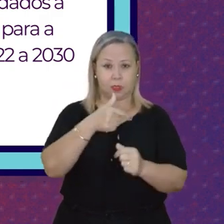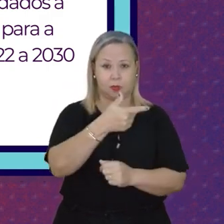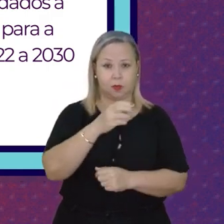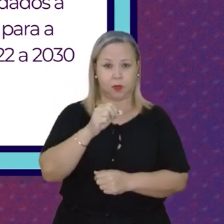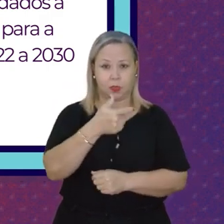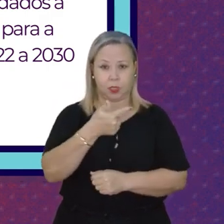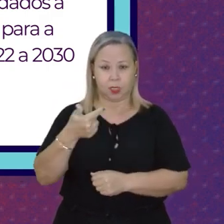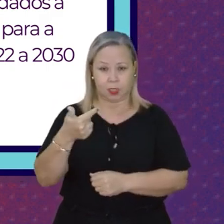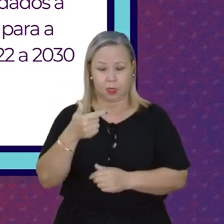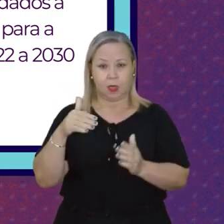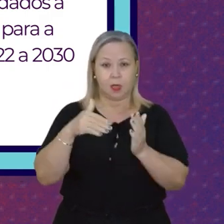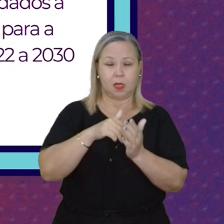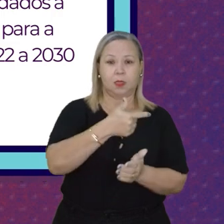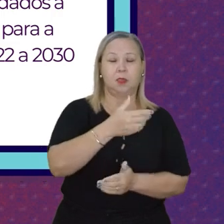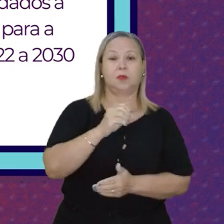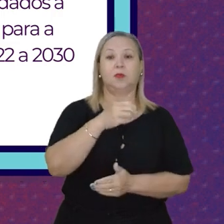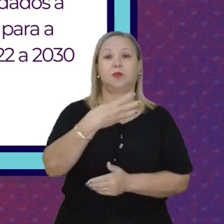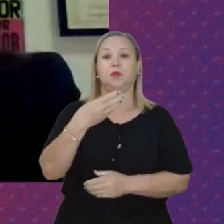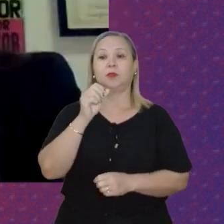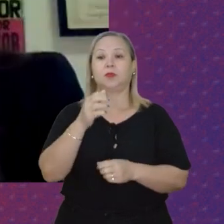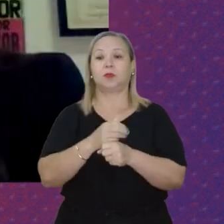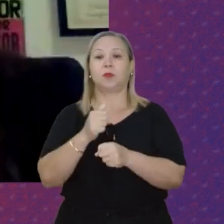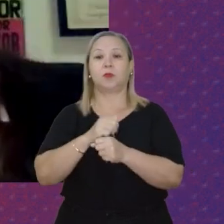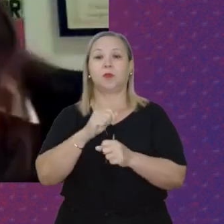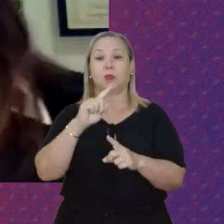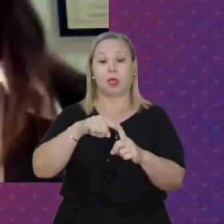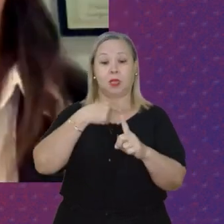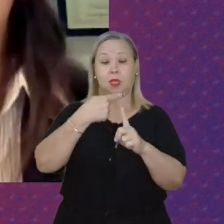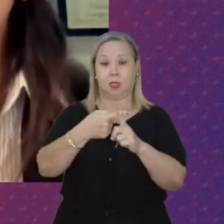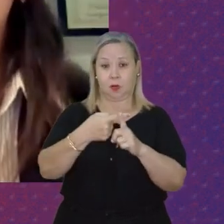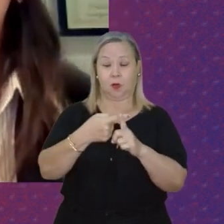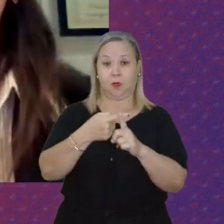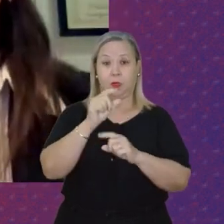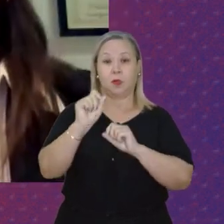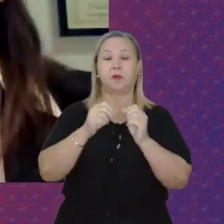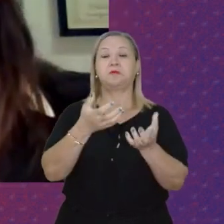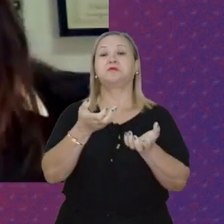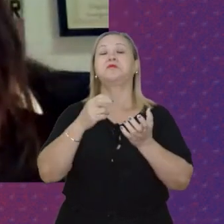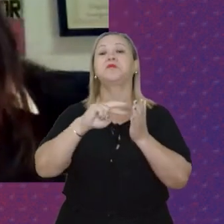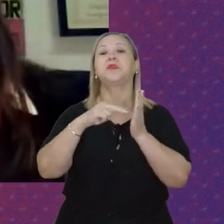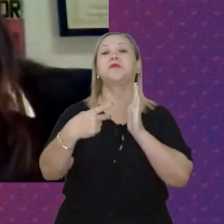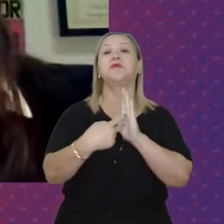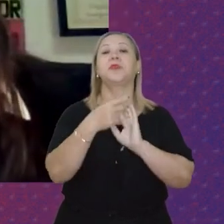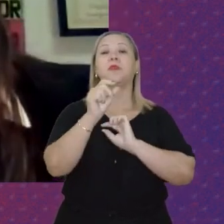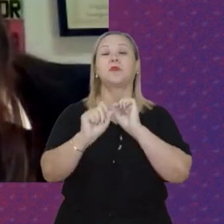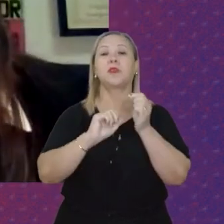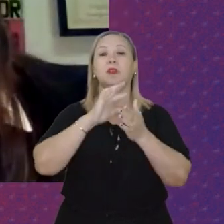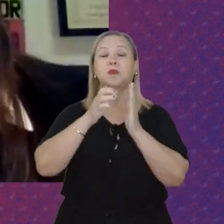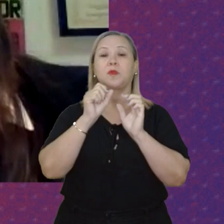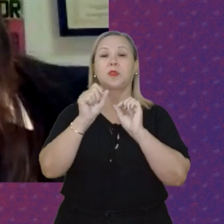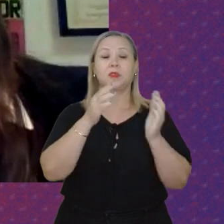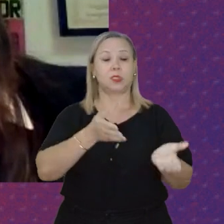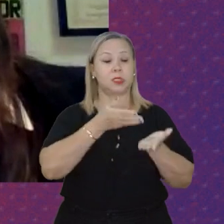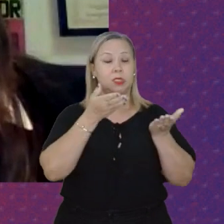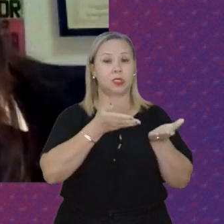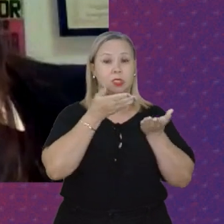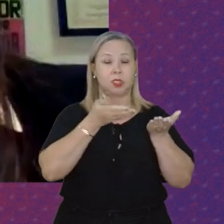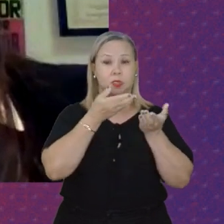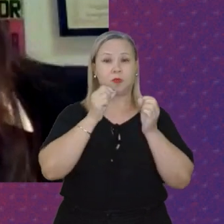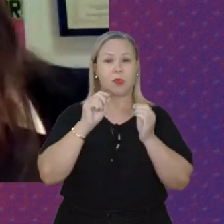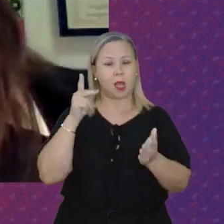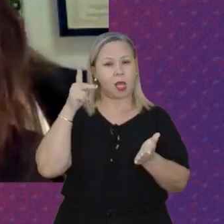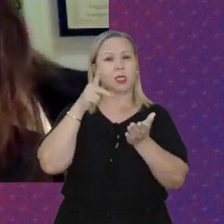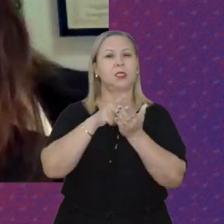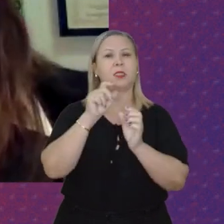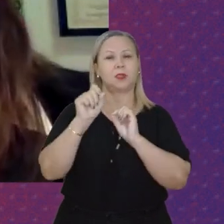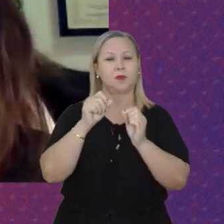2022 a 2030 serão contados em dobro. Então, isso quer dizer que os partidos vão se sentir estimulados a de fato,